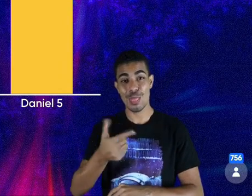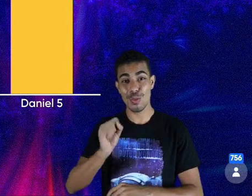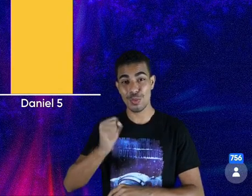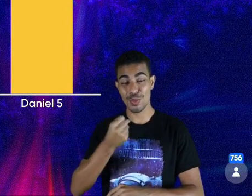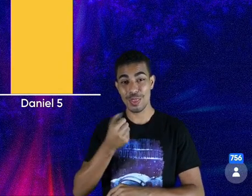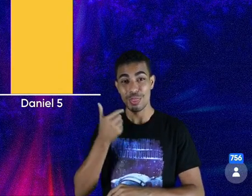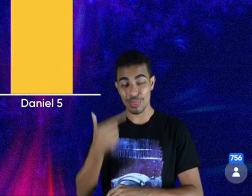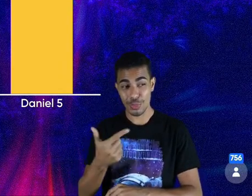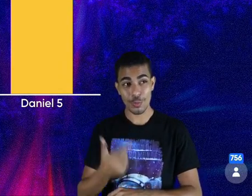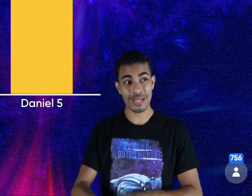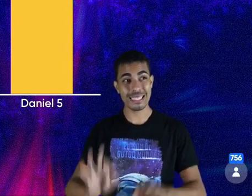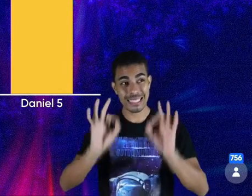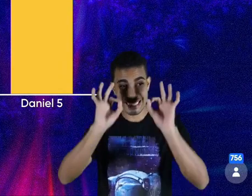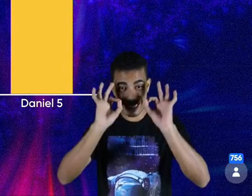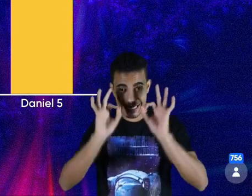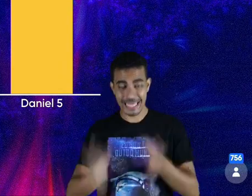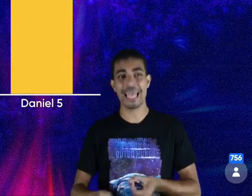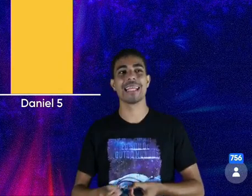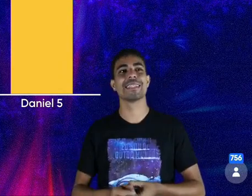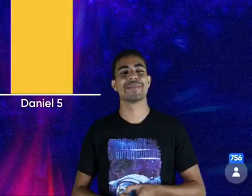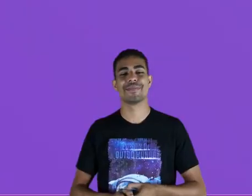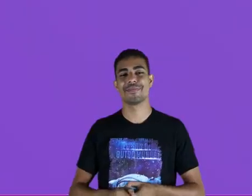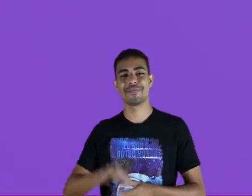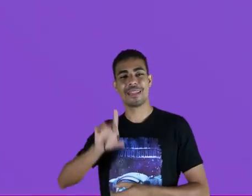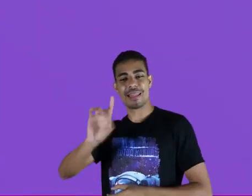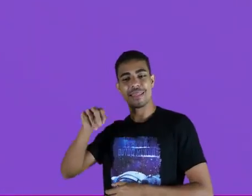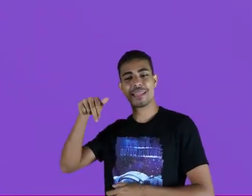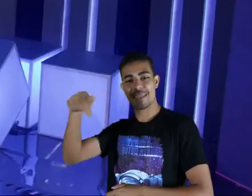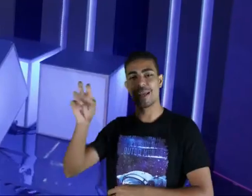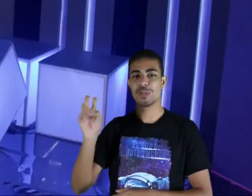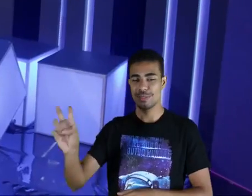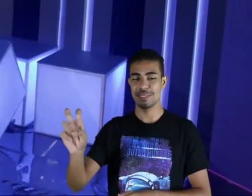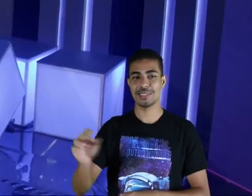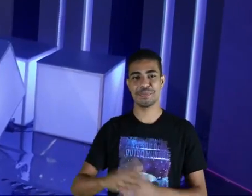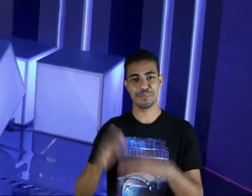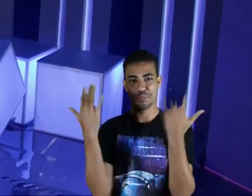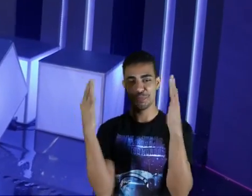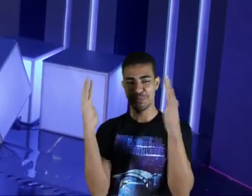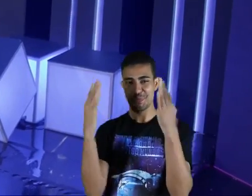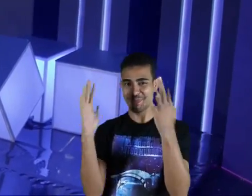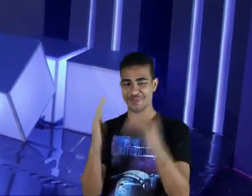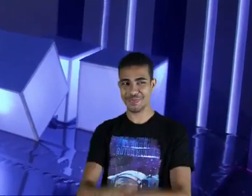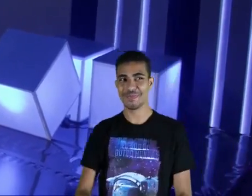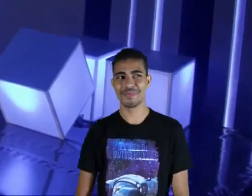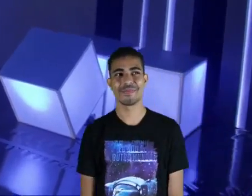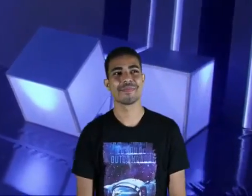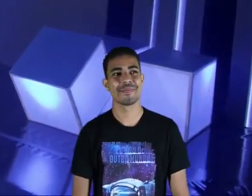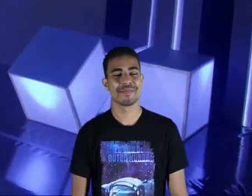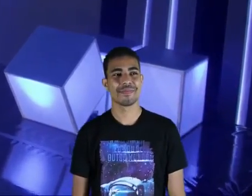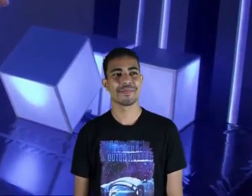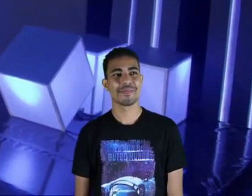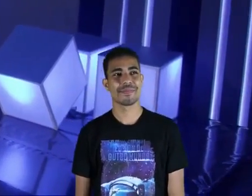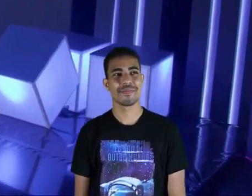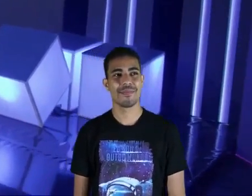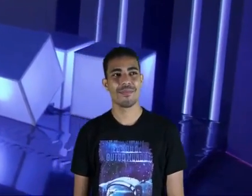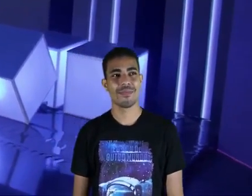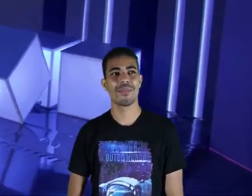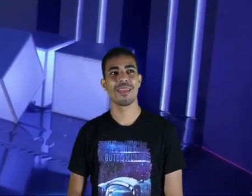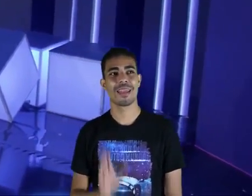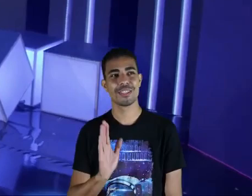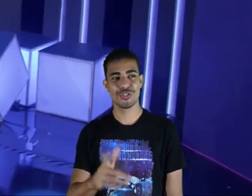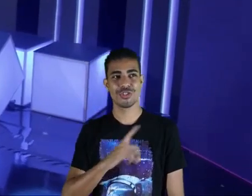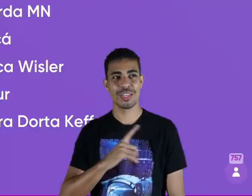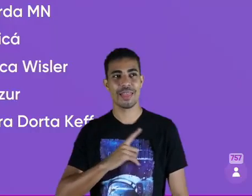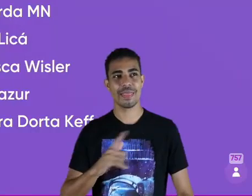282 pessoas acertaram, Daniel 5. Parabéns, parabéns. Prestando atenção aí, já temos o ranking